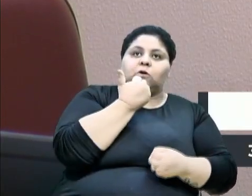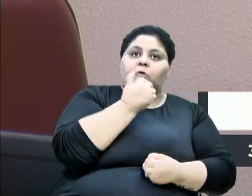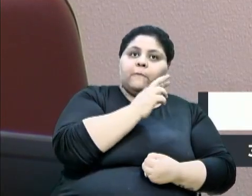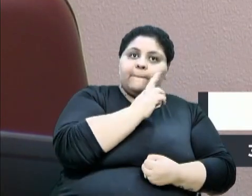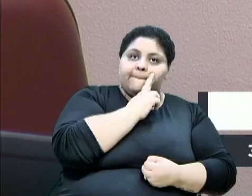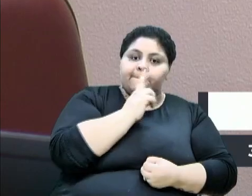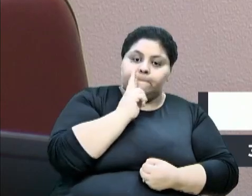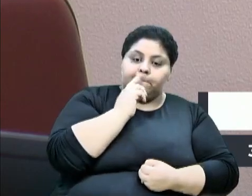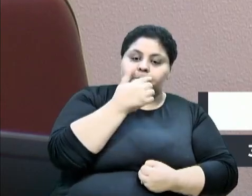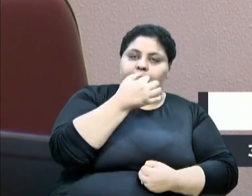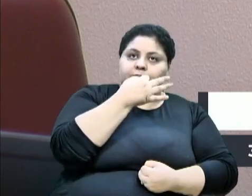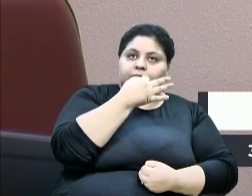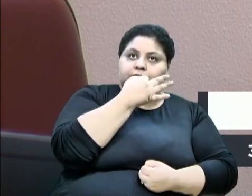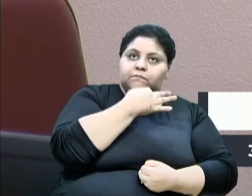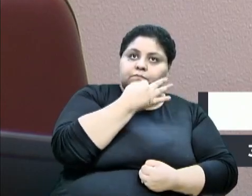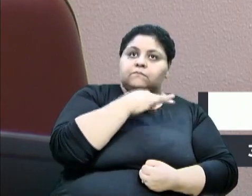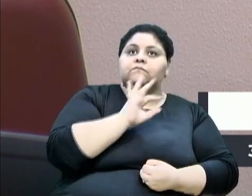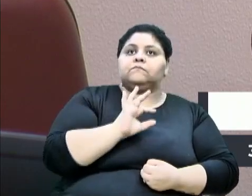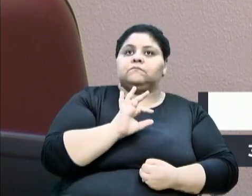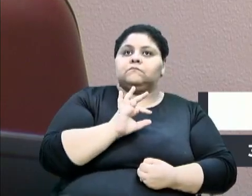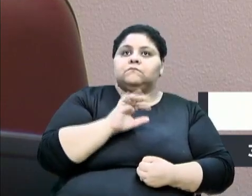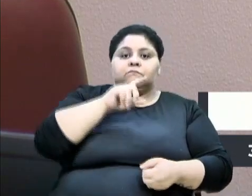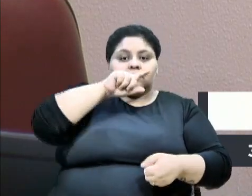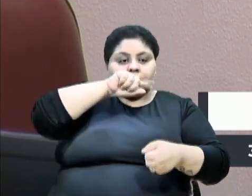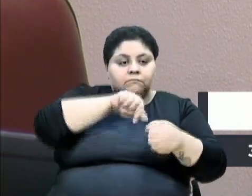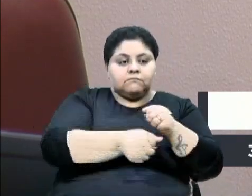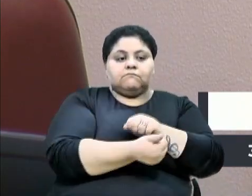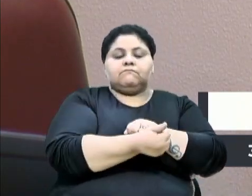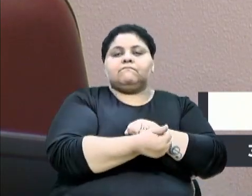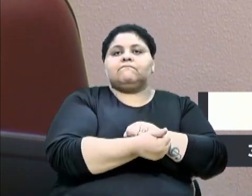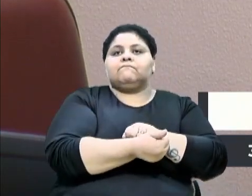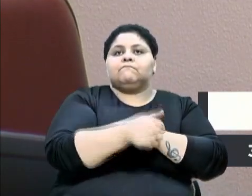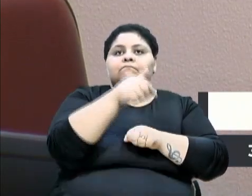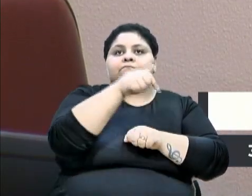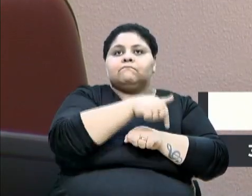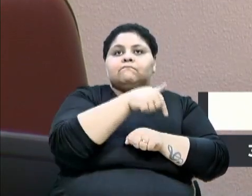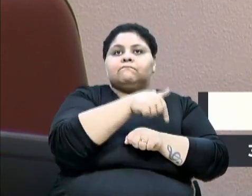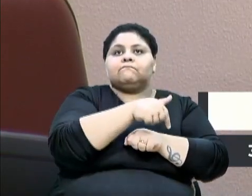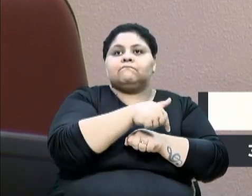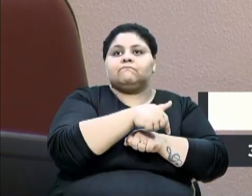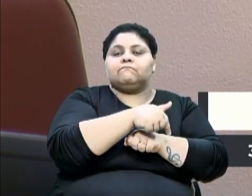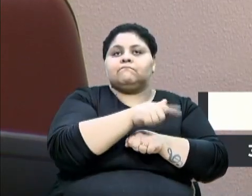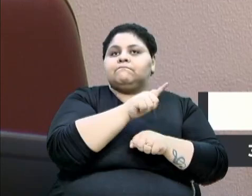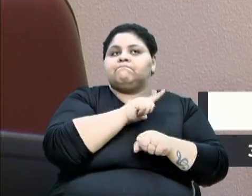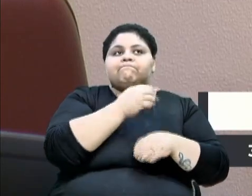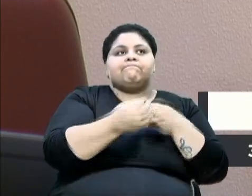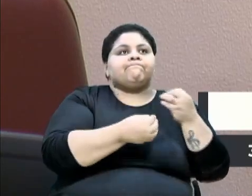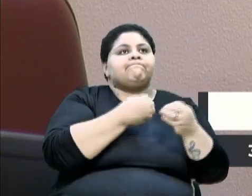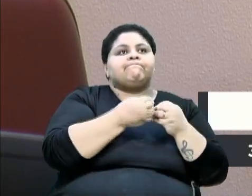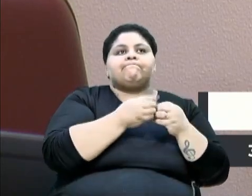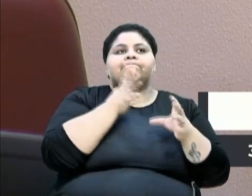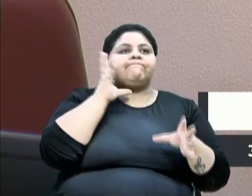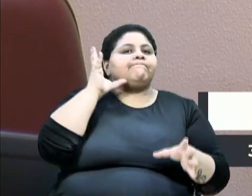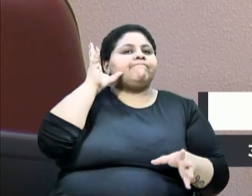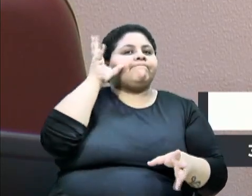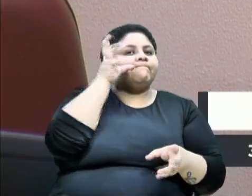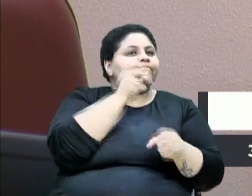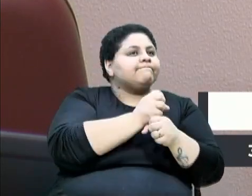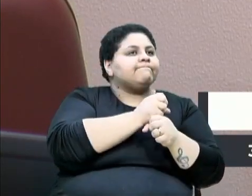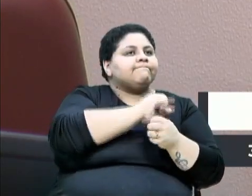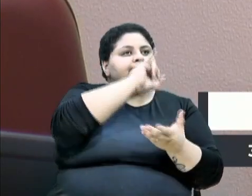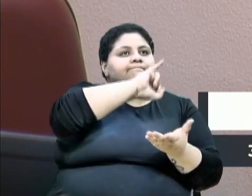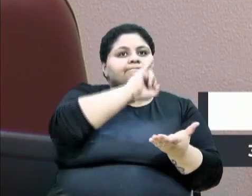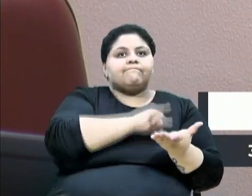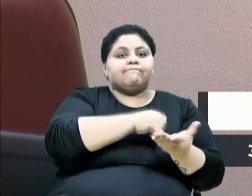de Caxias, ele vai deixar um valor que não tem como calcular em questão de impostos para